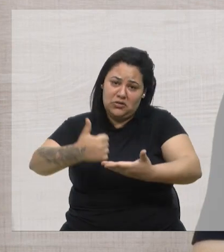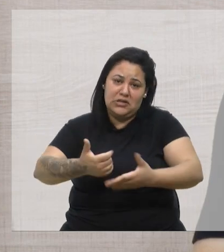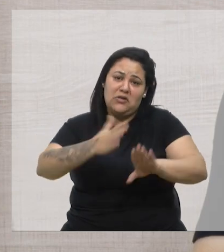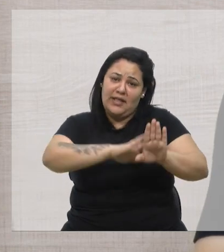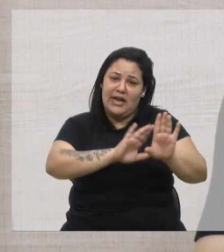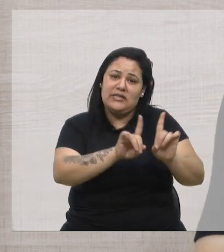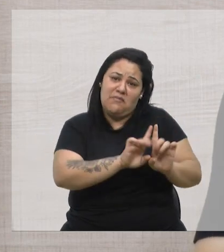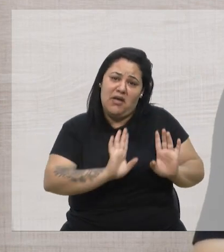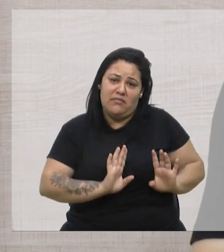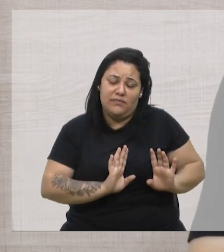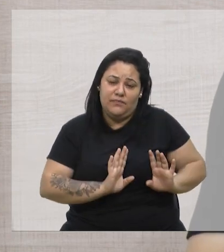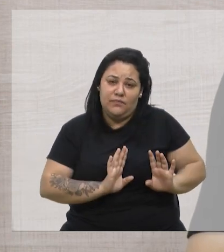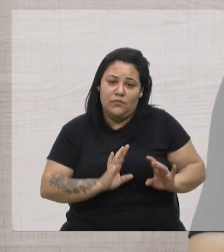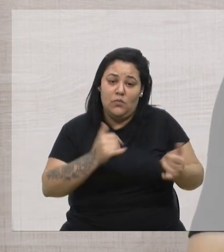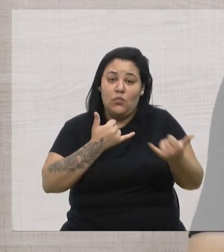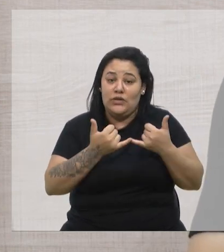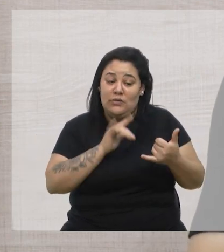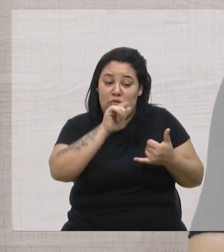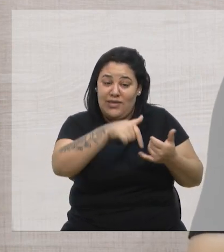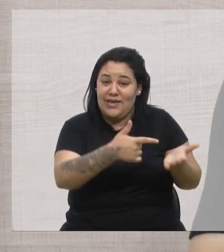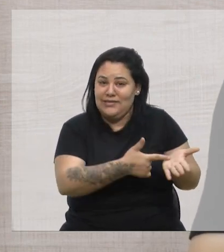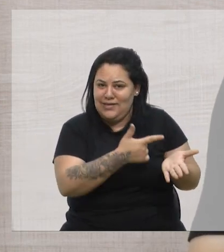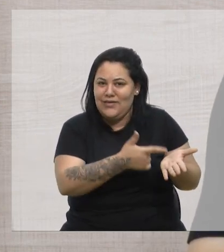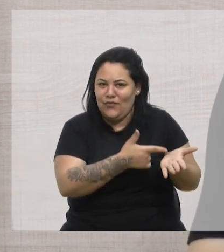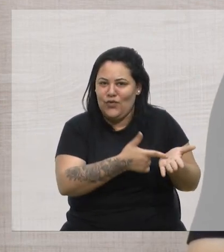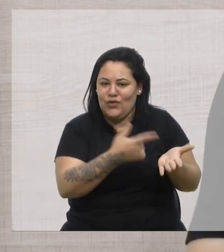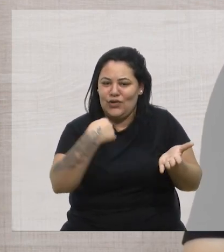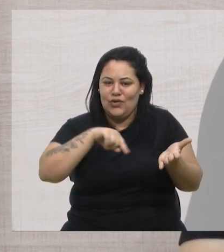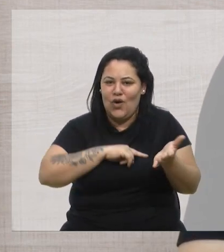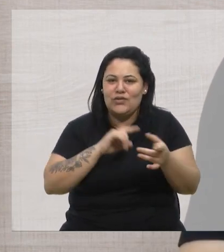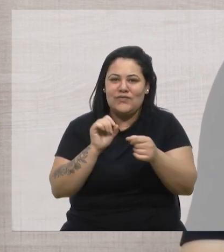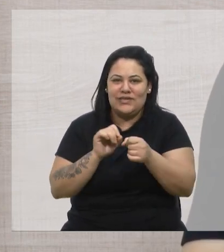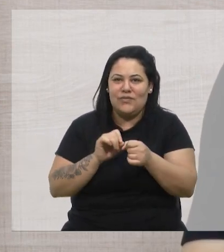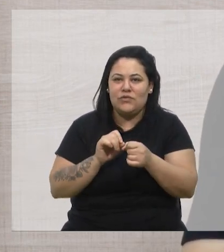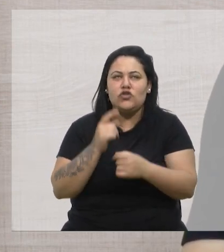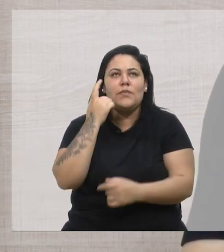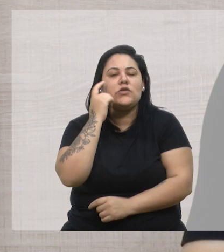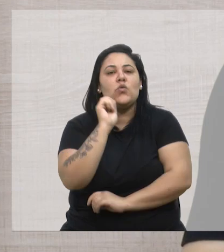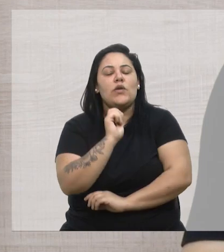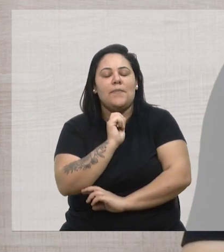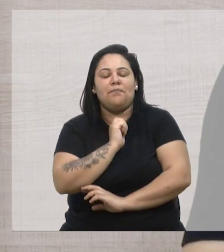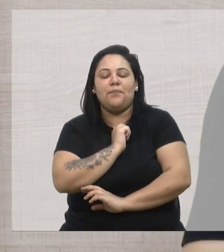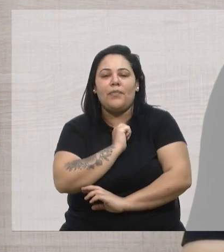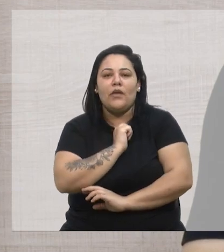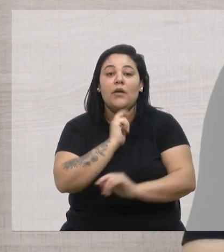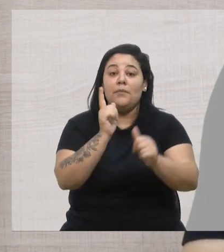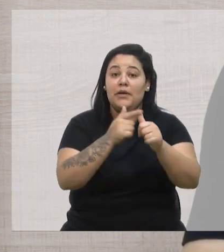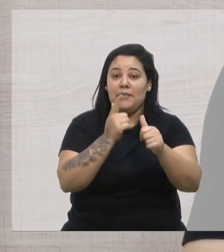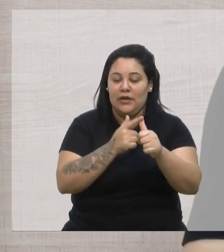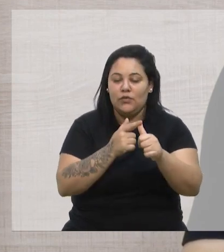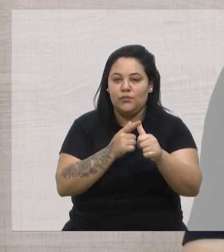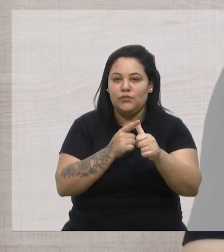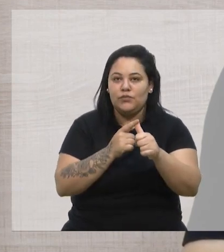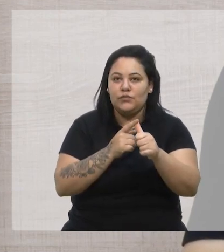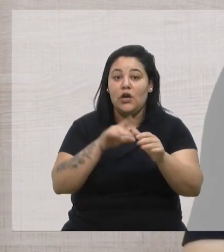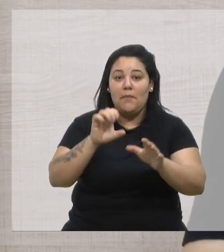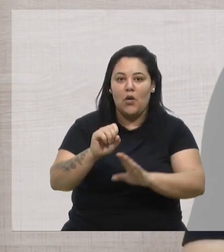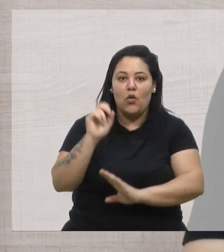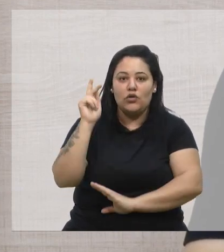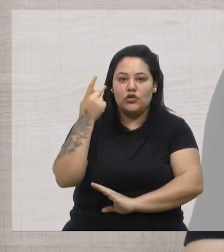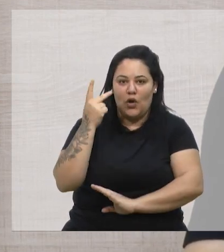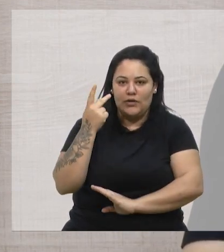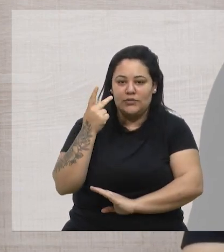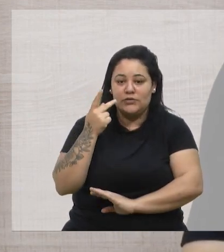um patrocínio por trás. No caso do Machado, a gente pensou o seguinte: primeiro a gente